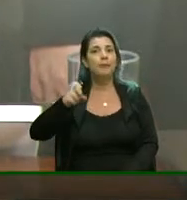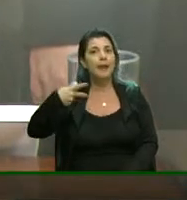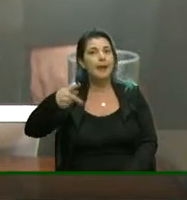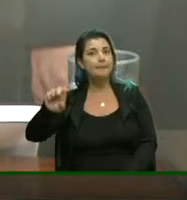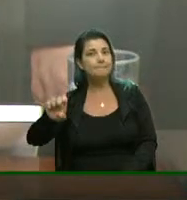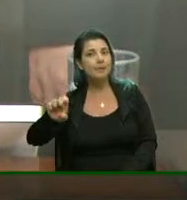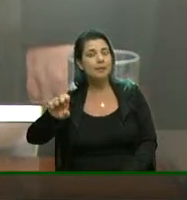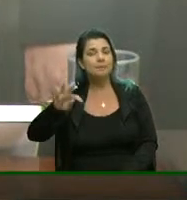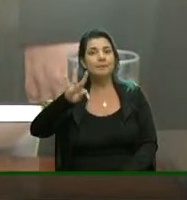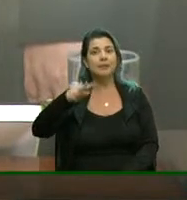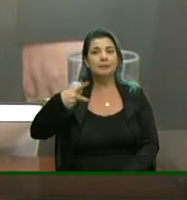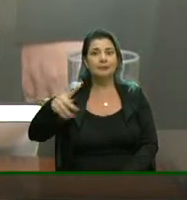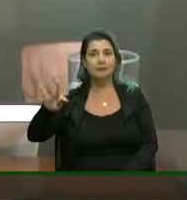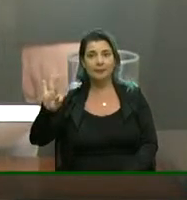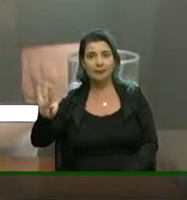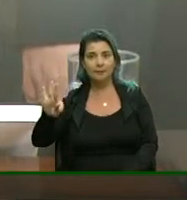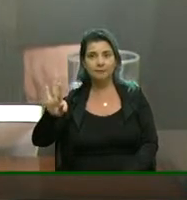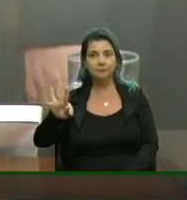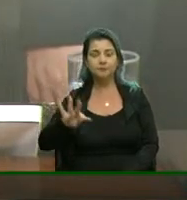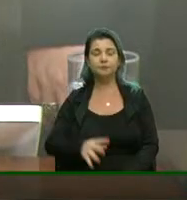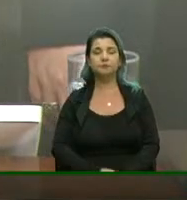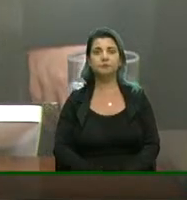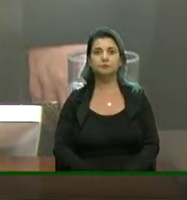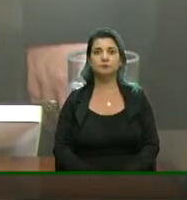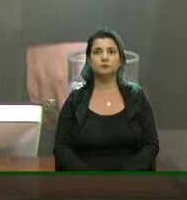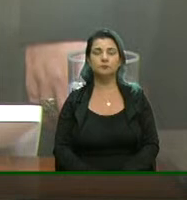Partido dos Trabalhadores.